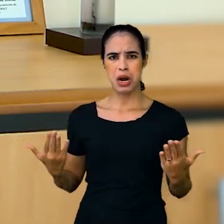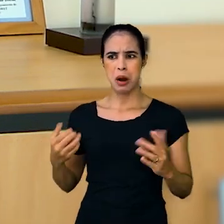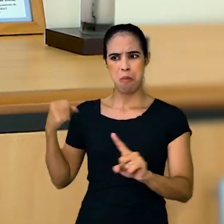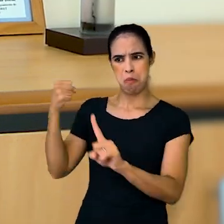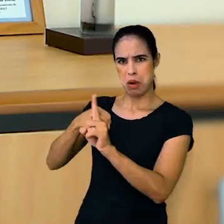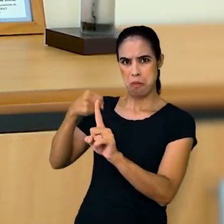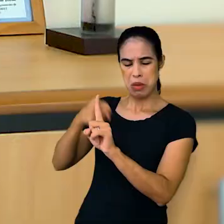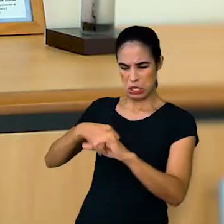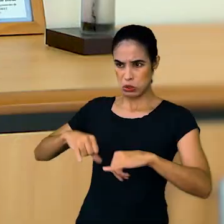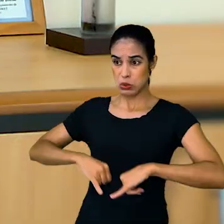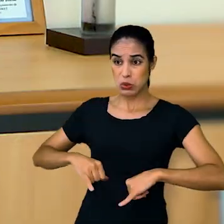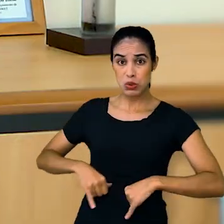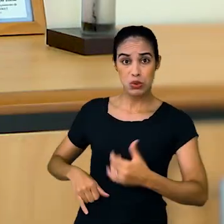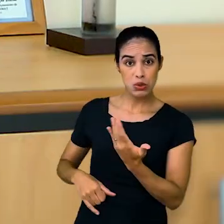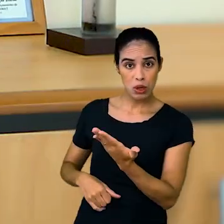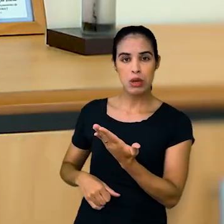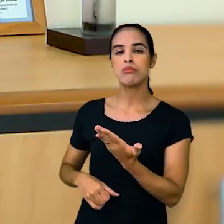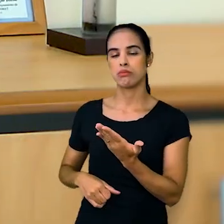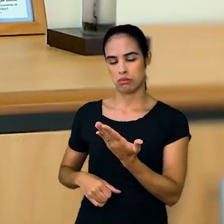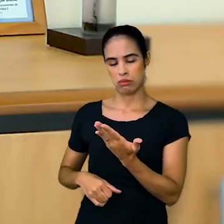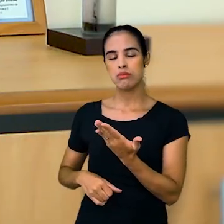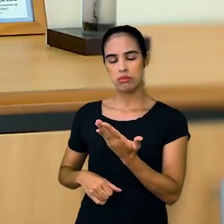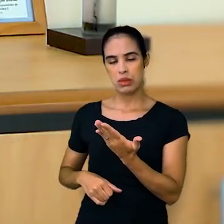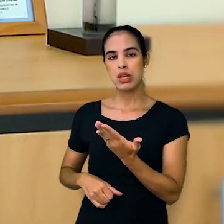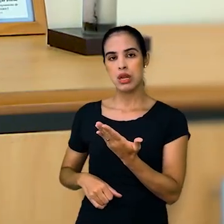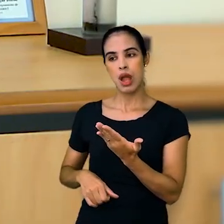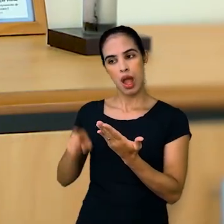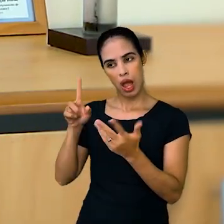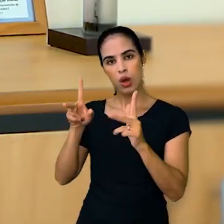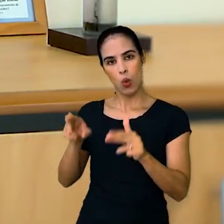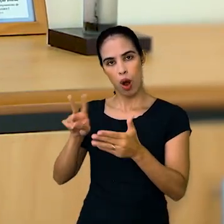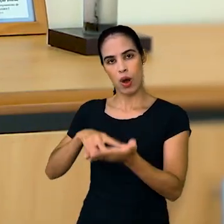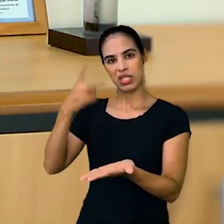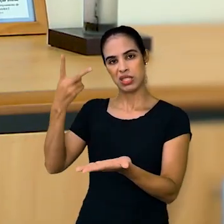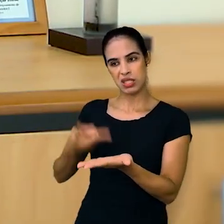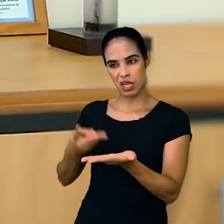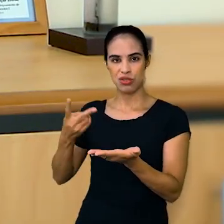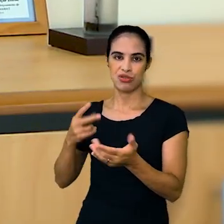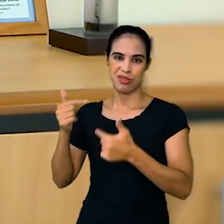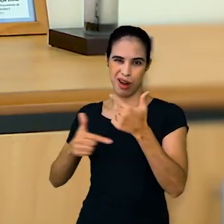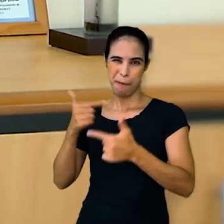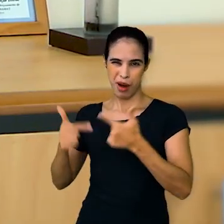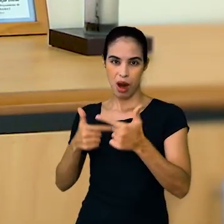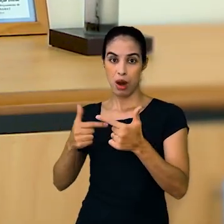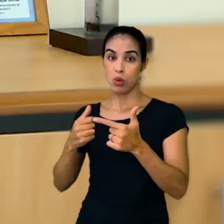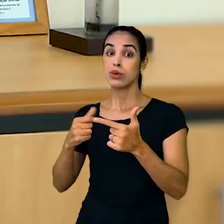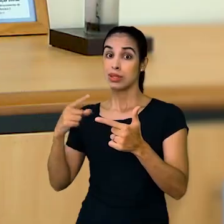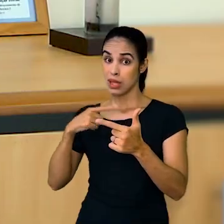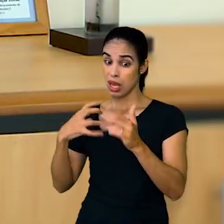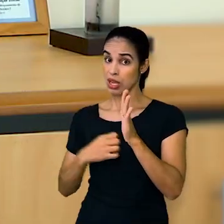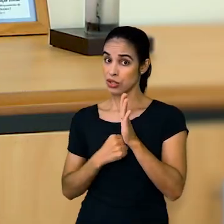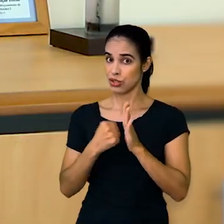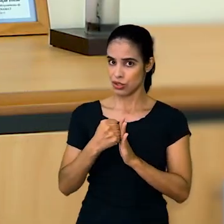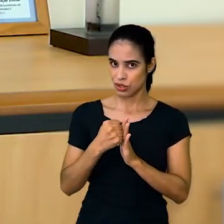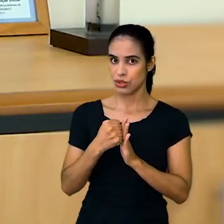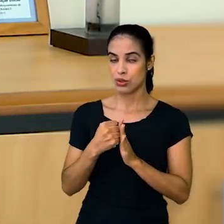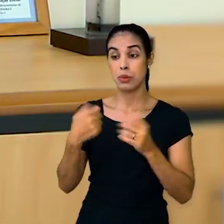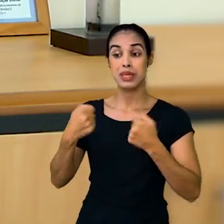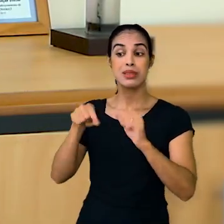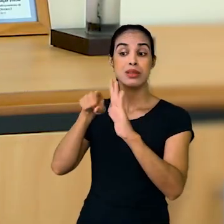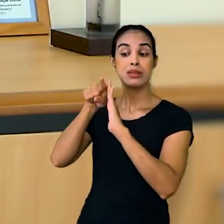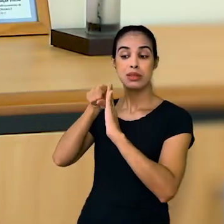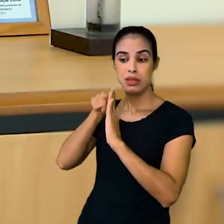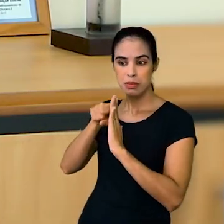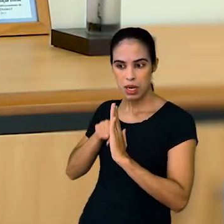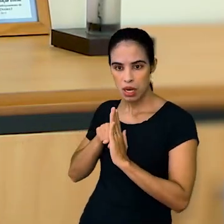corporal do trabalhador, isso pode ser considerado acidente de trabalho, desde que desse dano, dessa